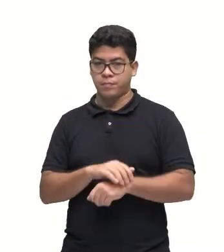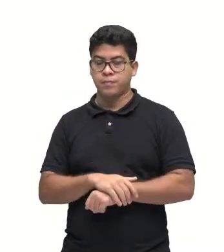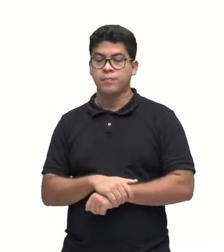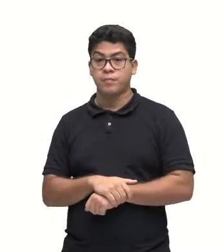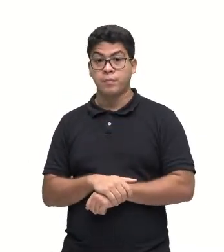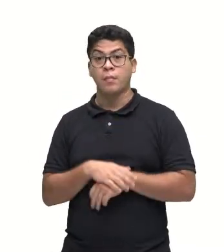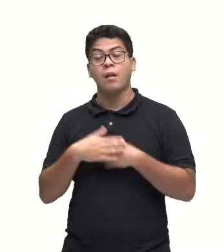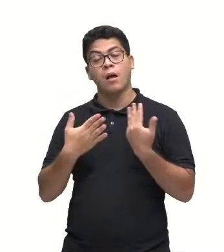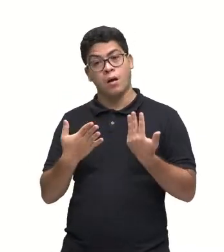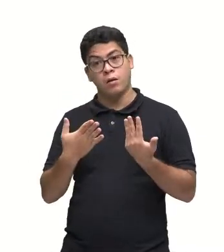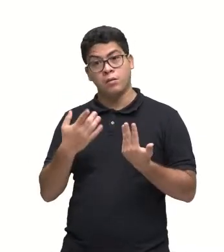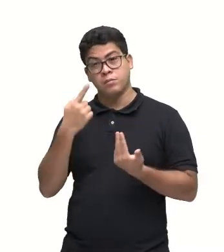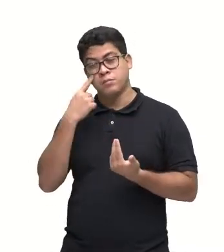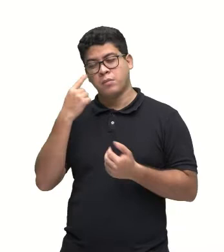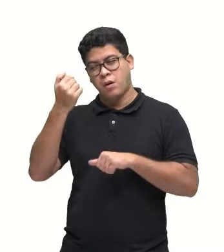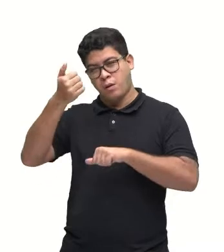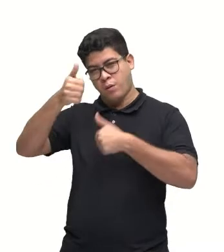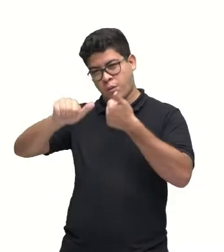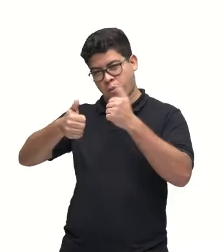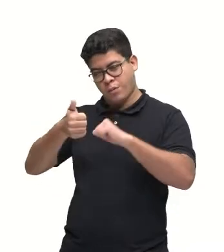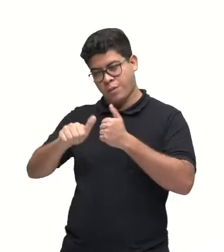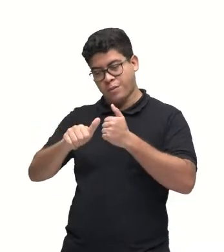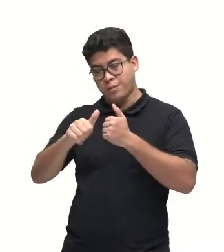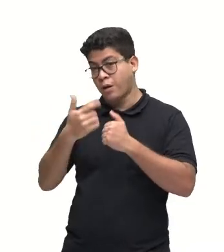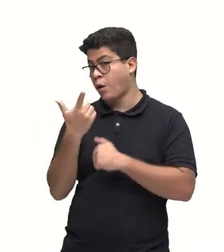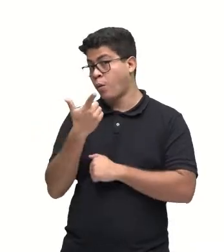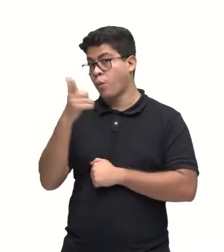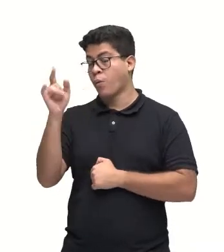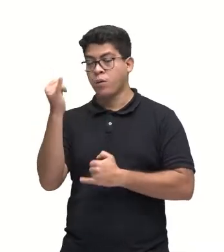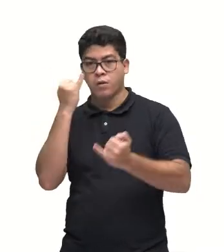Agora, vamos analisar